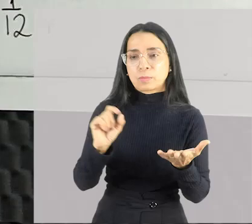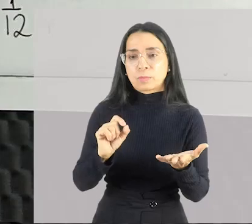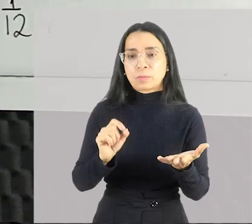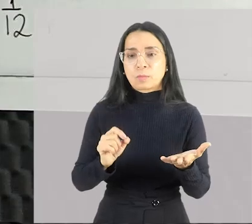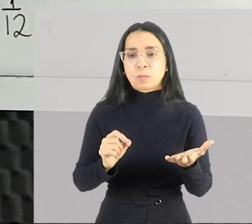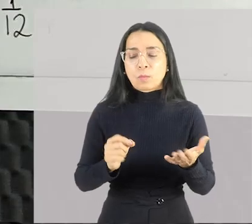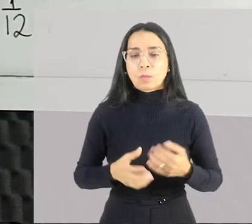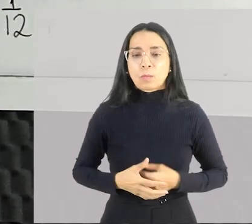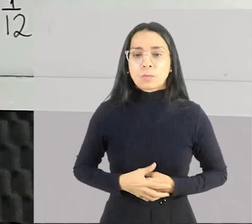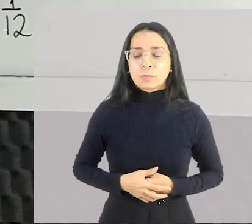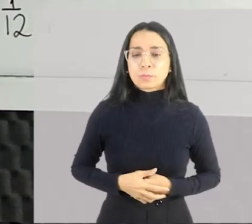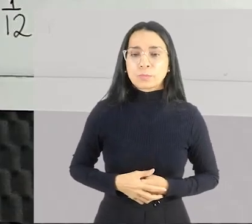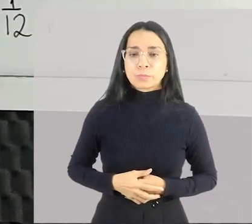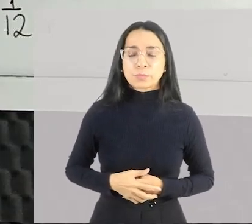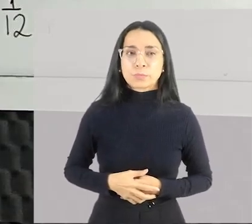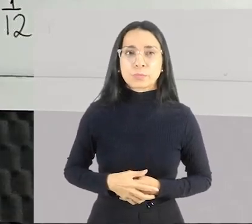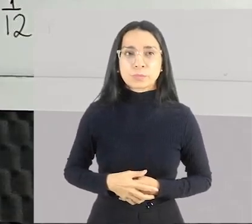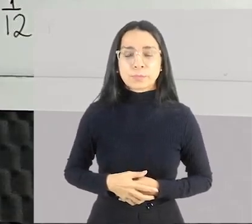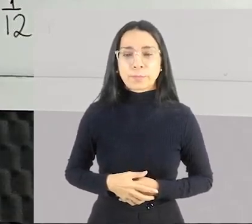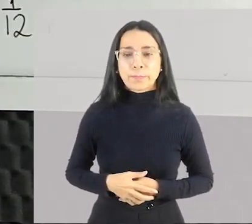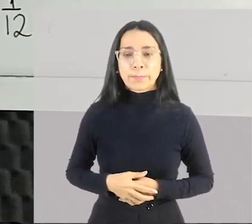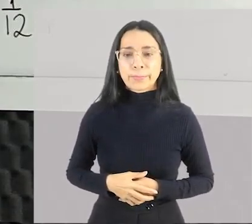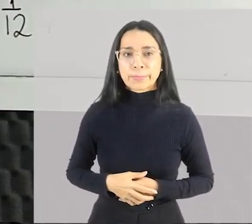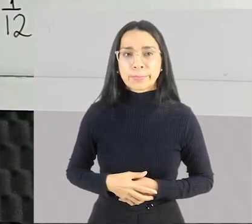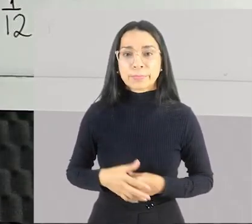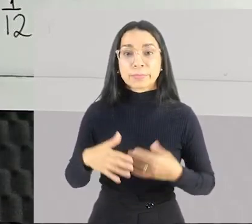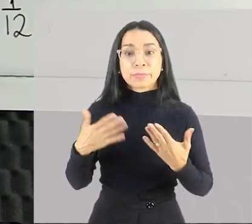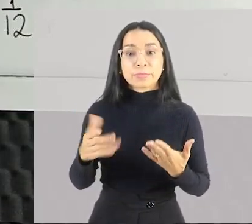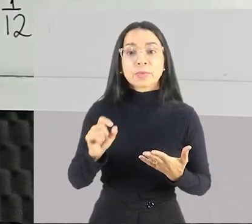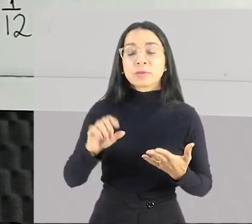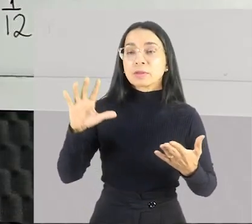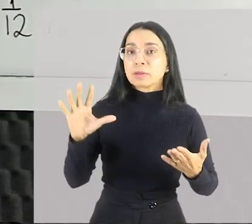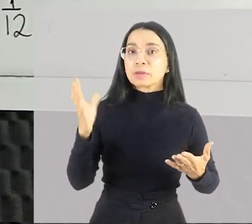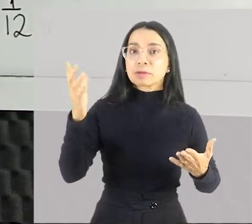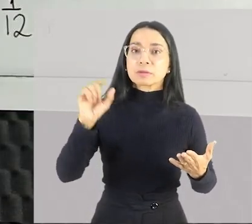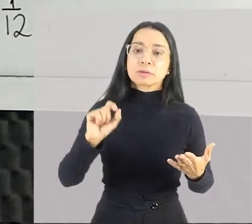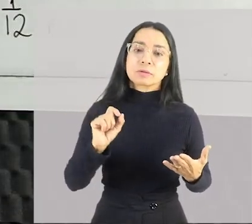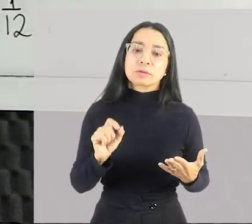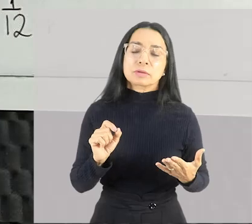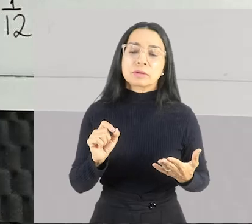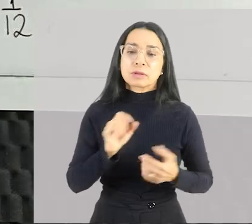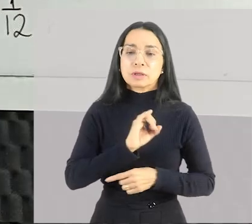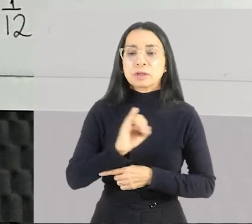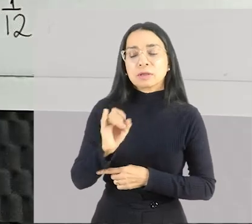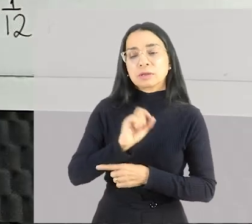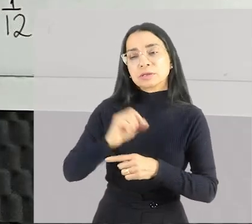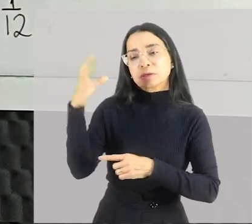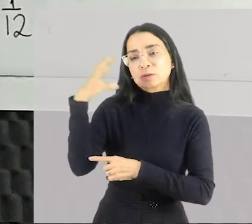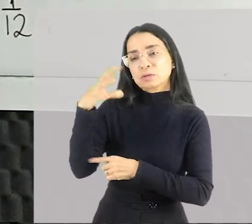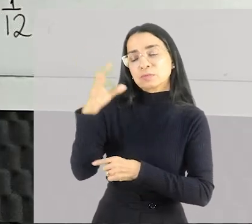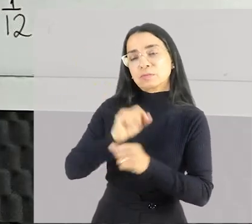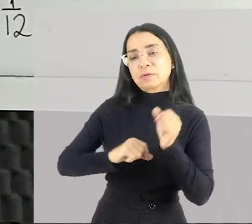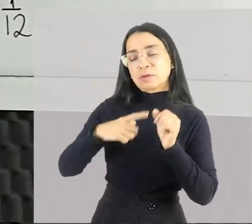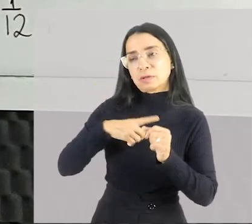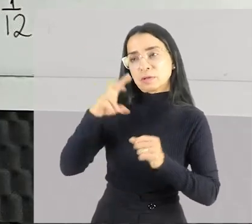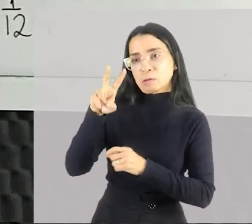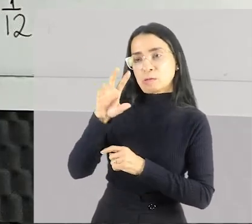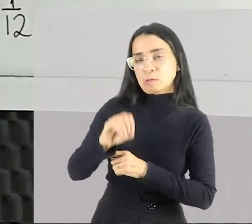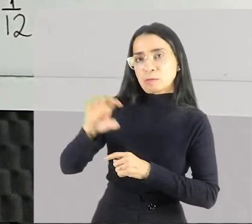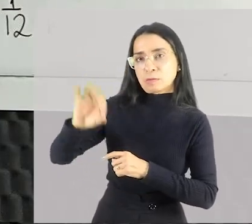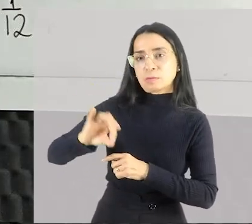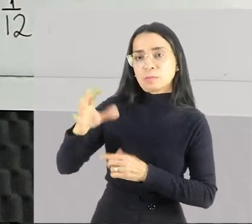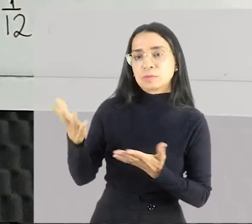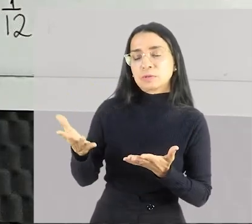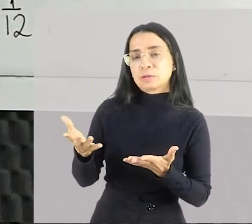30% da ocorrência de chuva tá então o que que vai acontecer se chuver ele tem 50% de